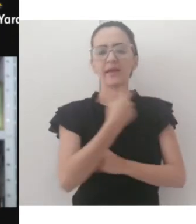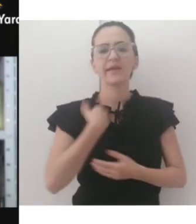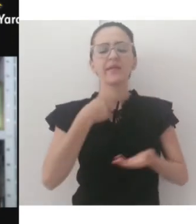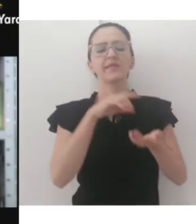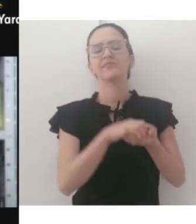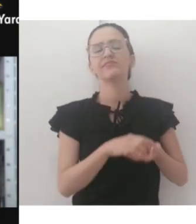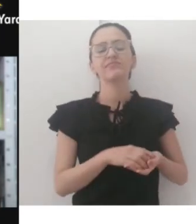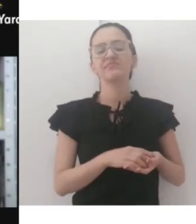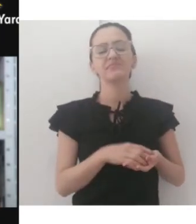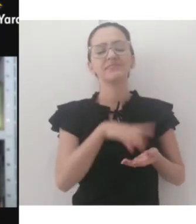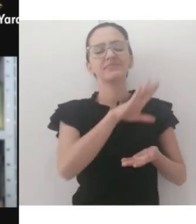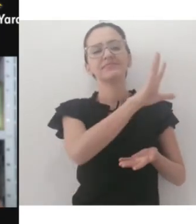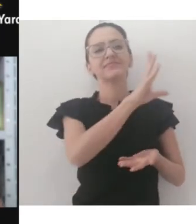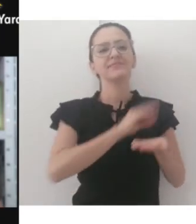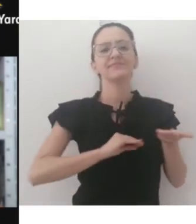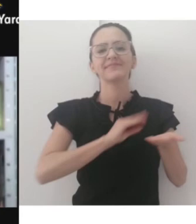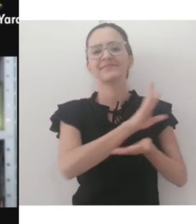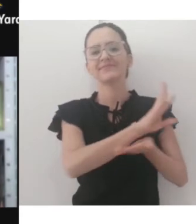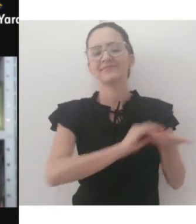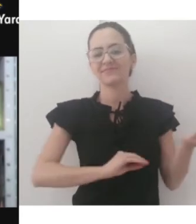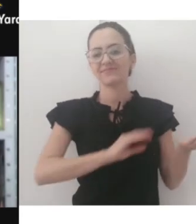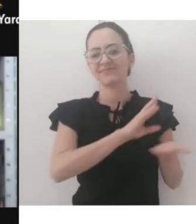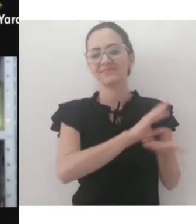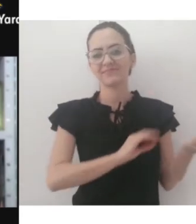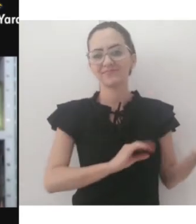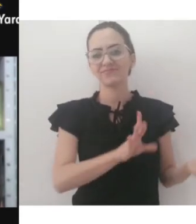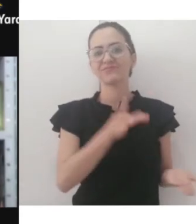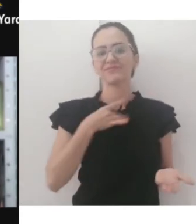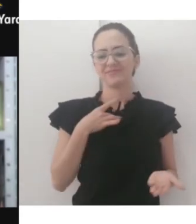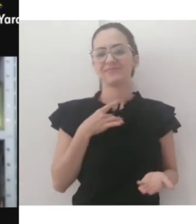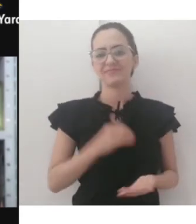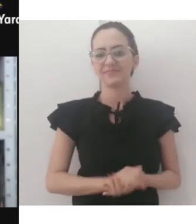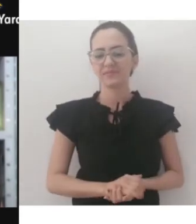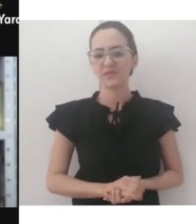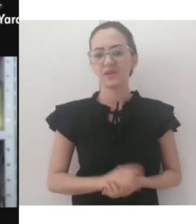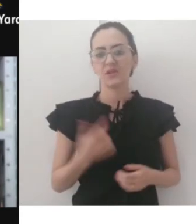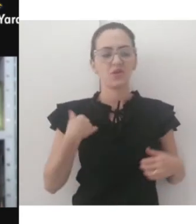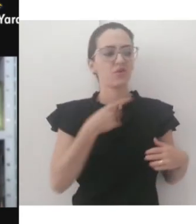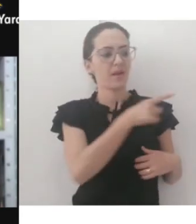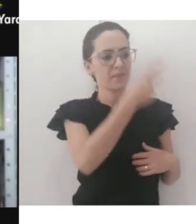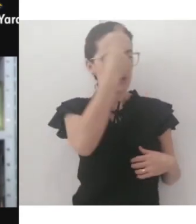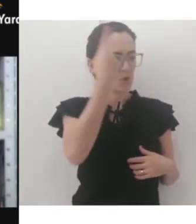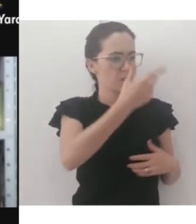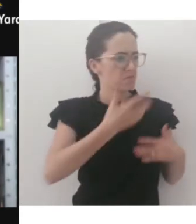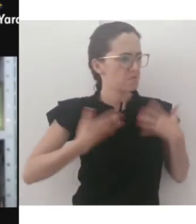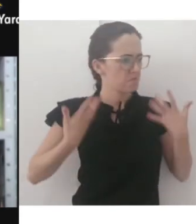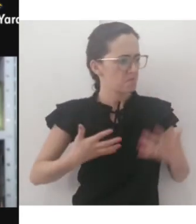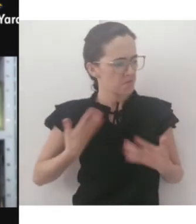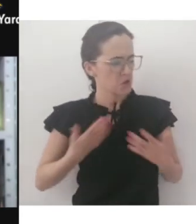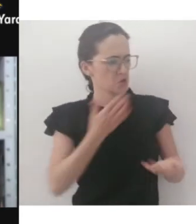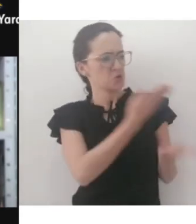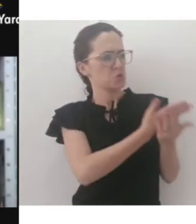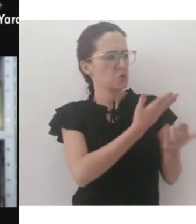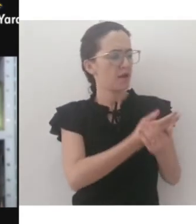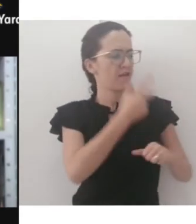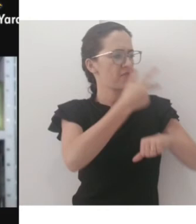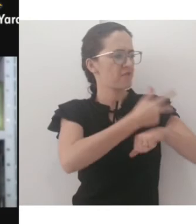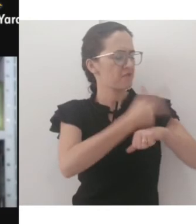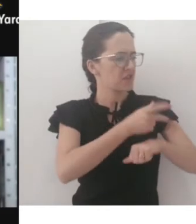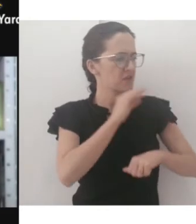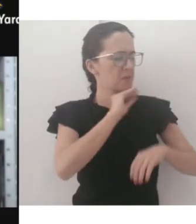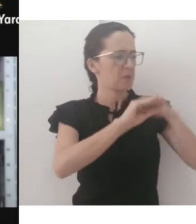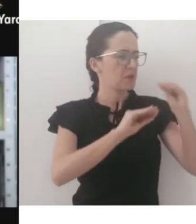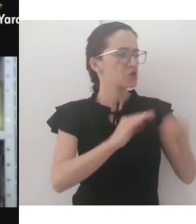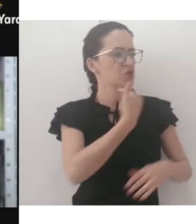maneira, a gente tende a agir daquela maneira inconscientemente. Então, se você anda com um grupo de pessoas que estão ali motivadas, que estão estudando, que